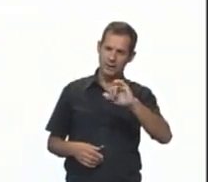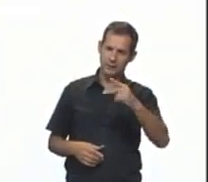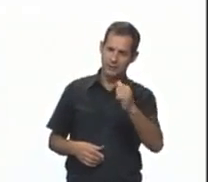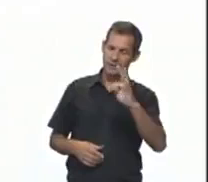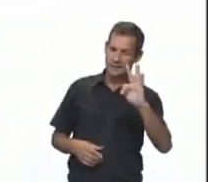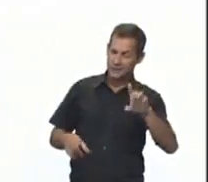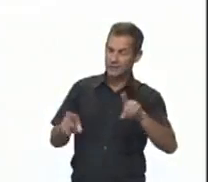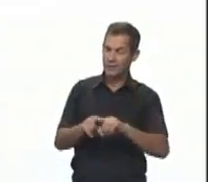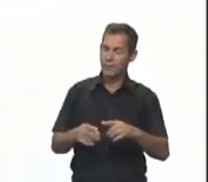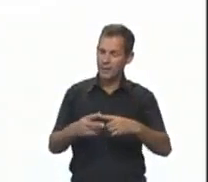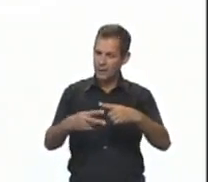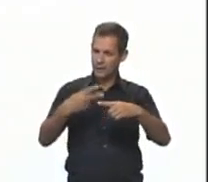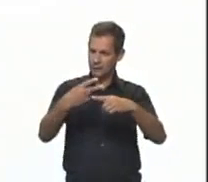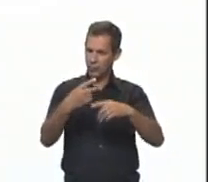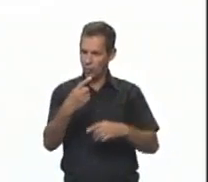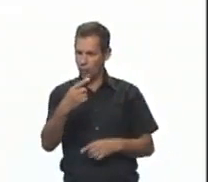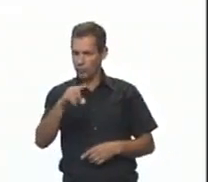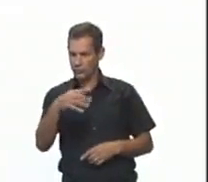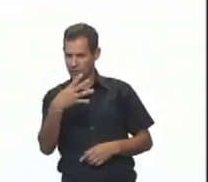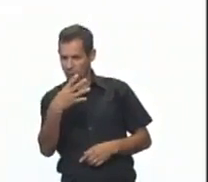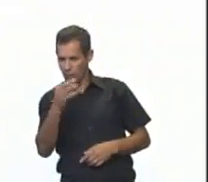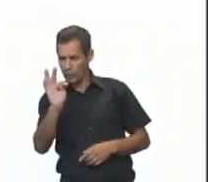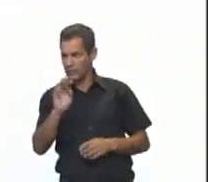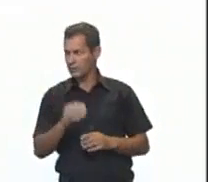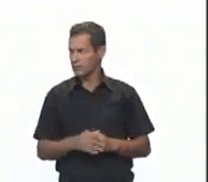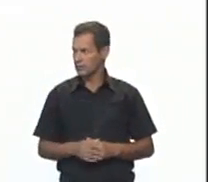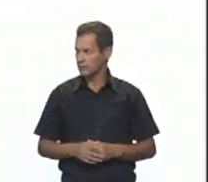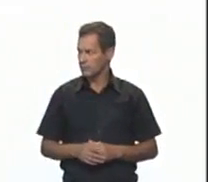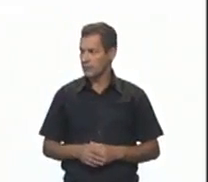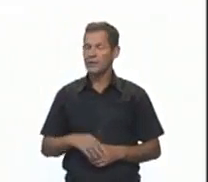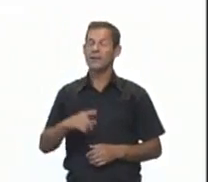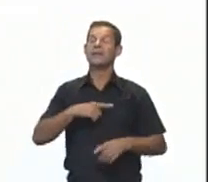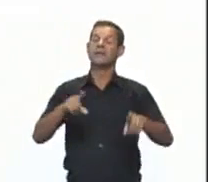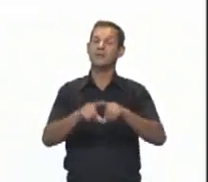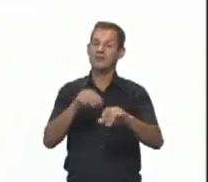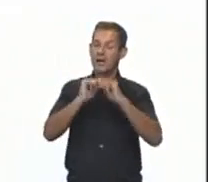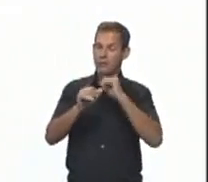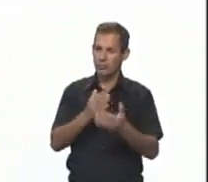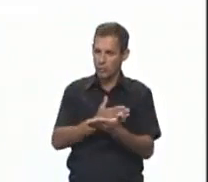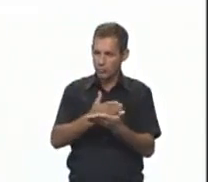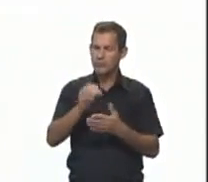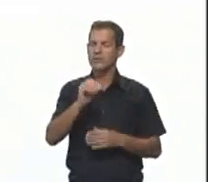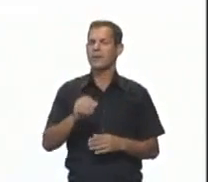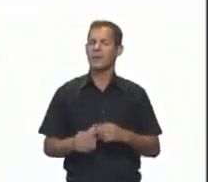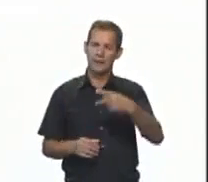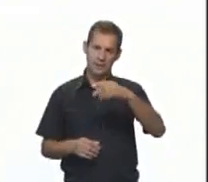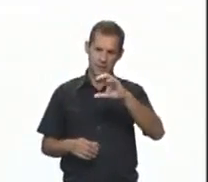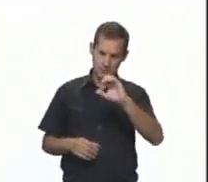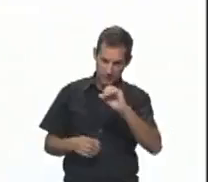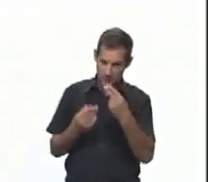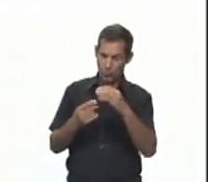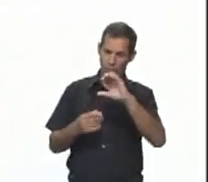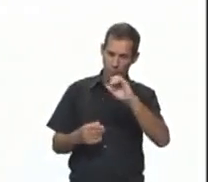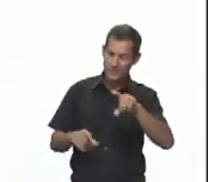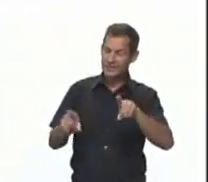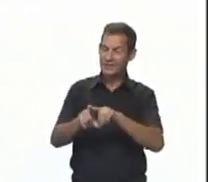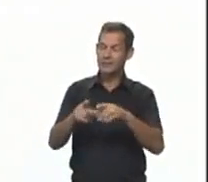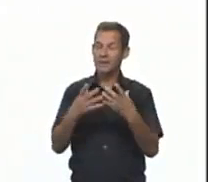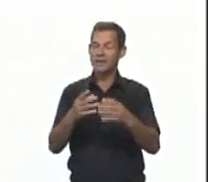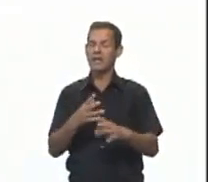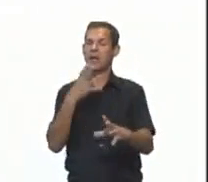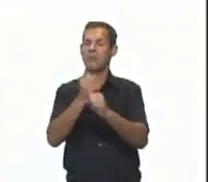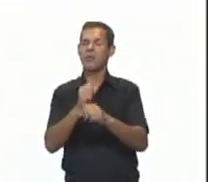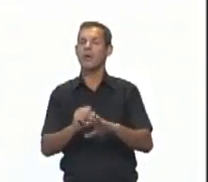e elevado a 1,04t. Nós temos a informação inicial que P de 0 é igual a 0 e nós